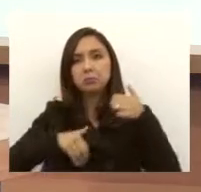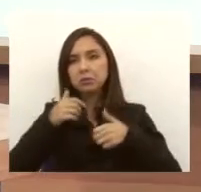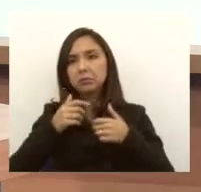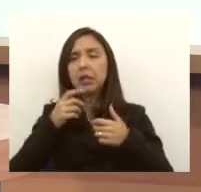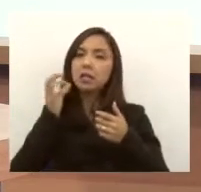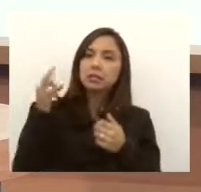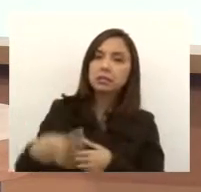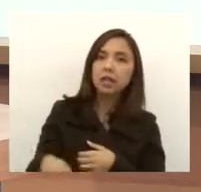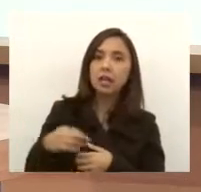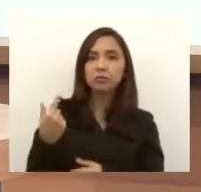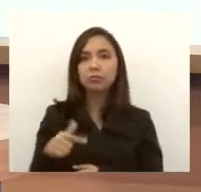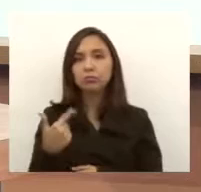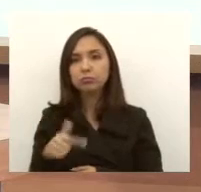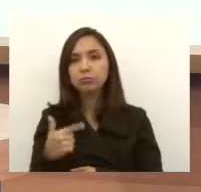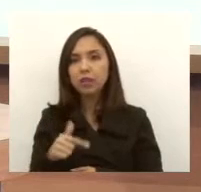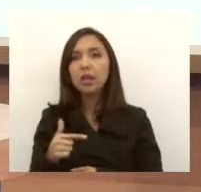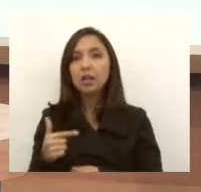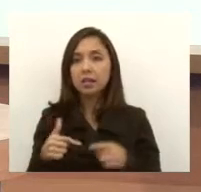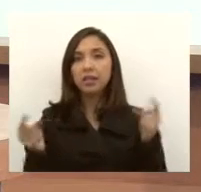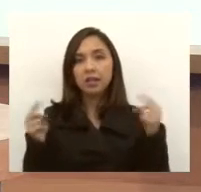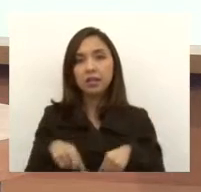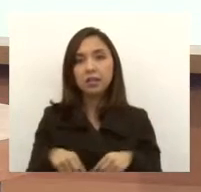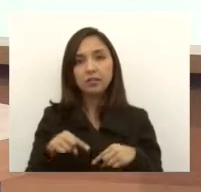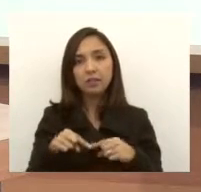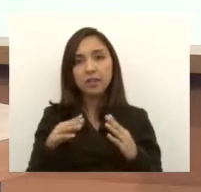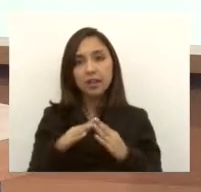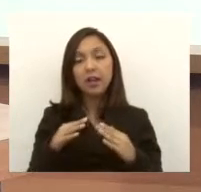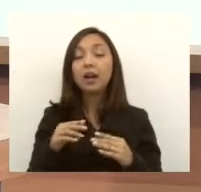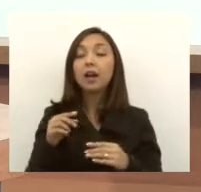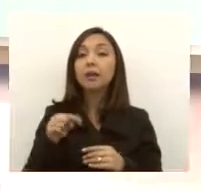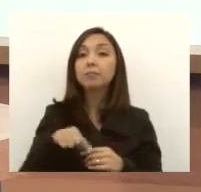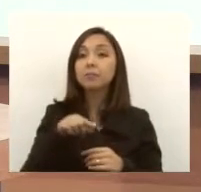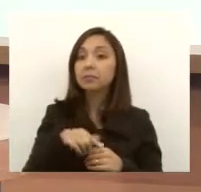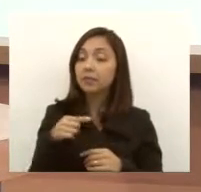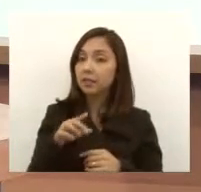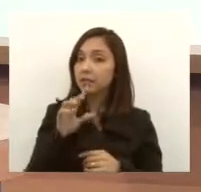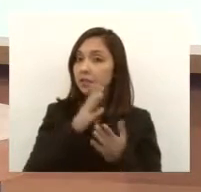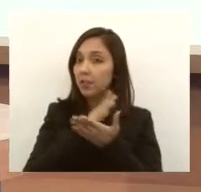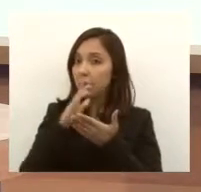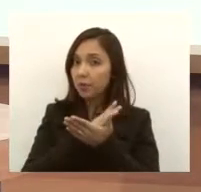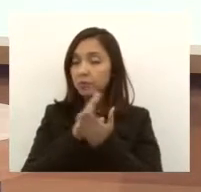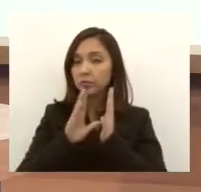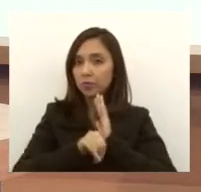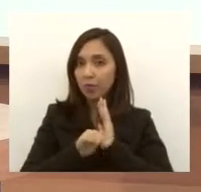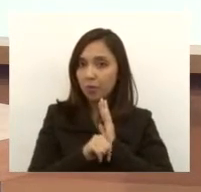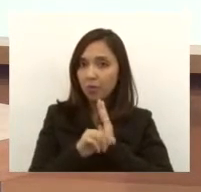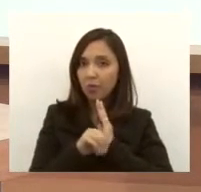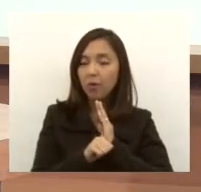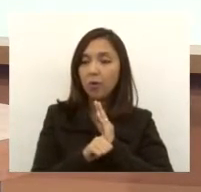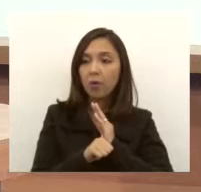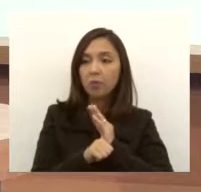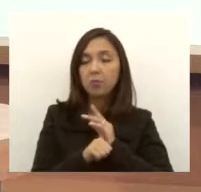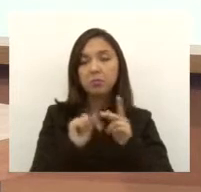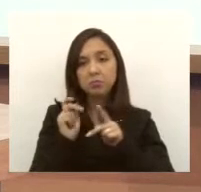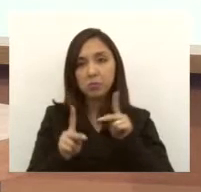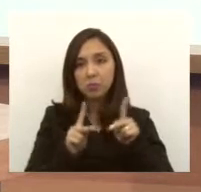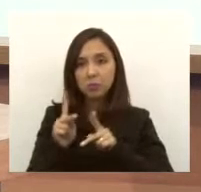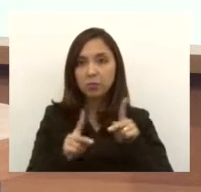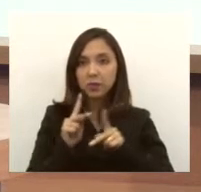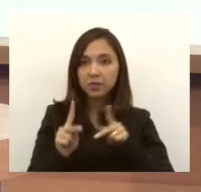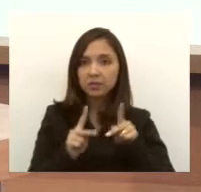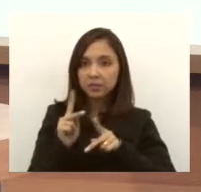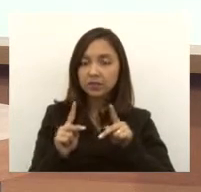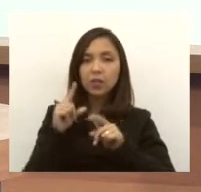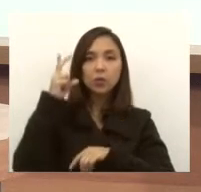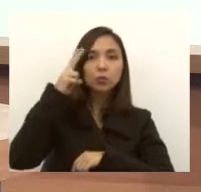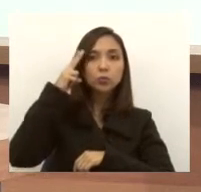está certa, tem isso, tem aquilo, eles vêm. Agora, se tem empresário que está roubando dinheiro da população, roubando o